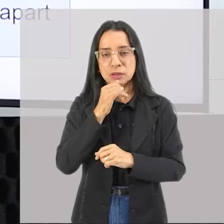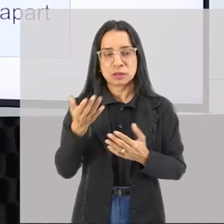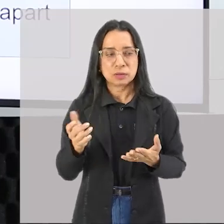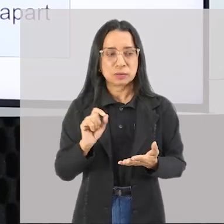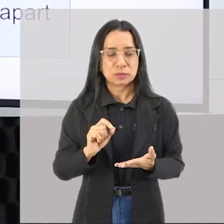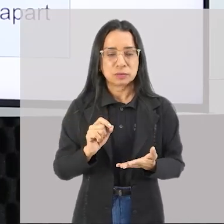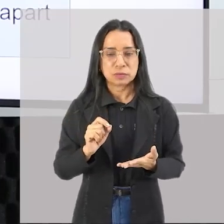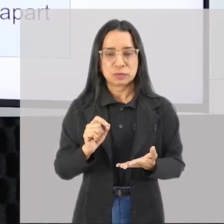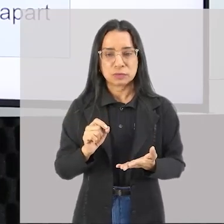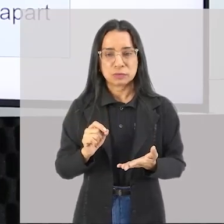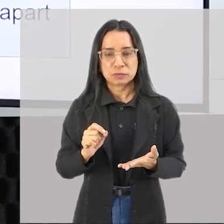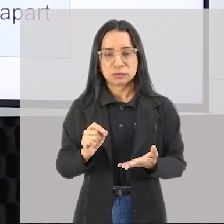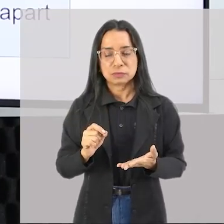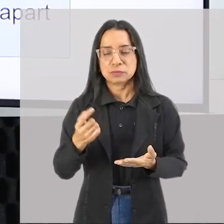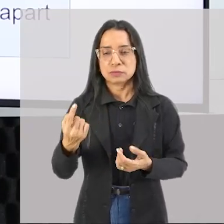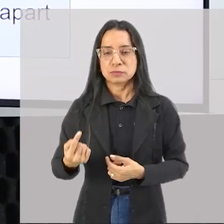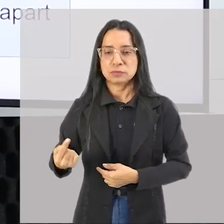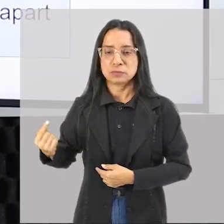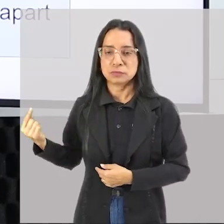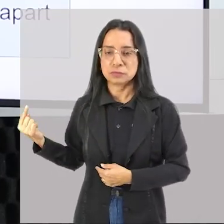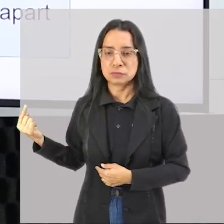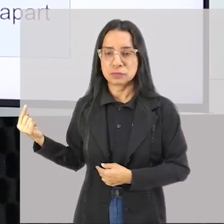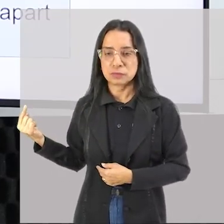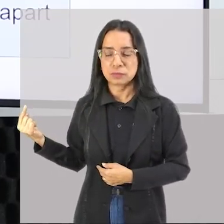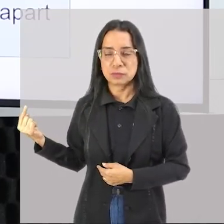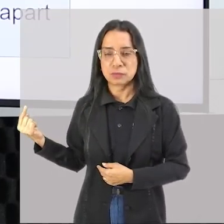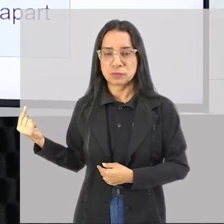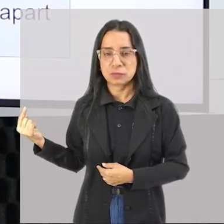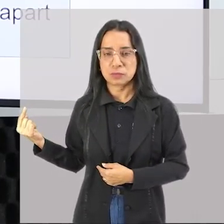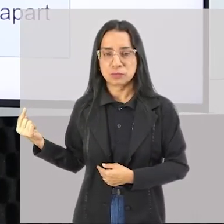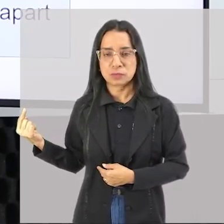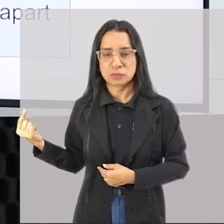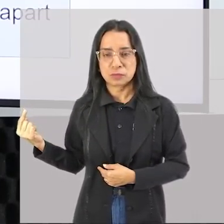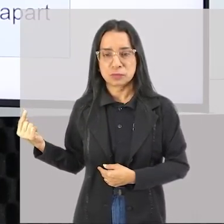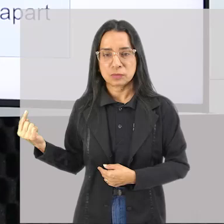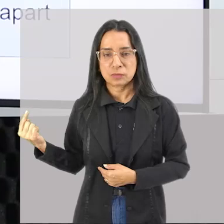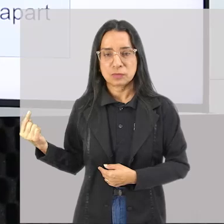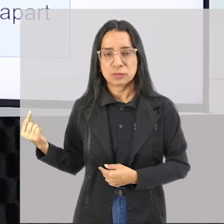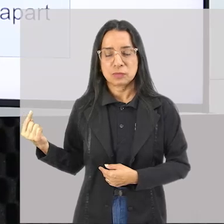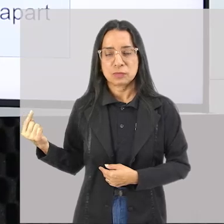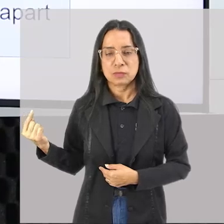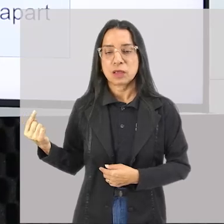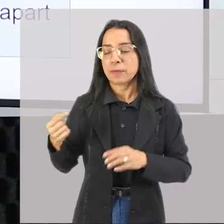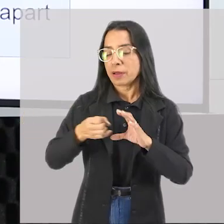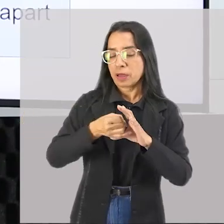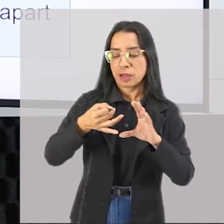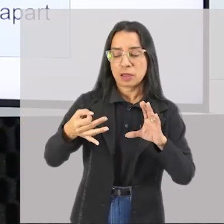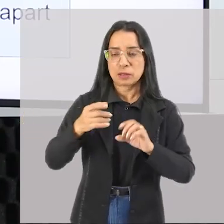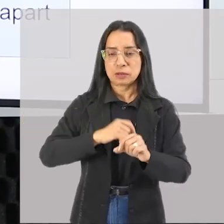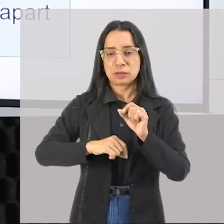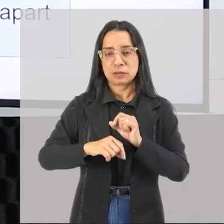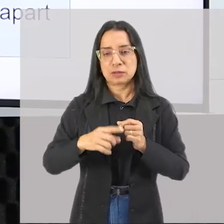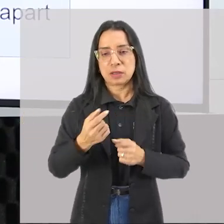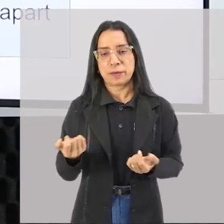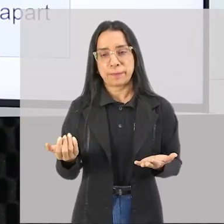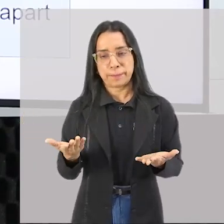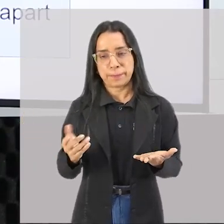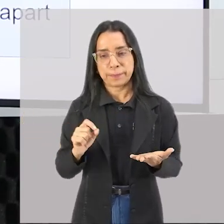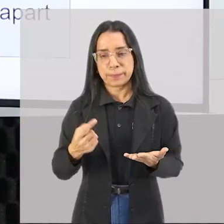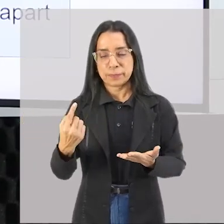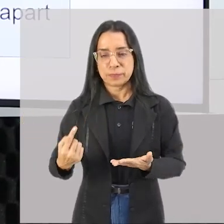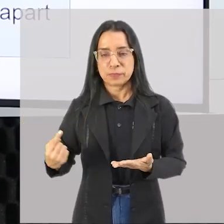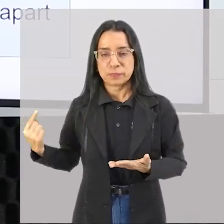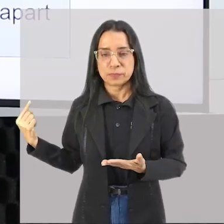exemplos. Qualifying, para qualificar algo, né, ou para classificar. Although, apesar